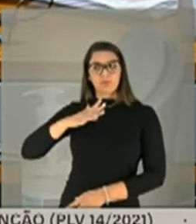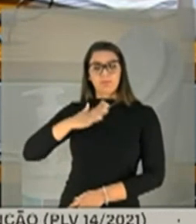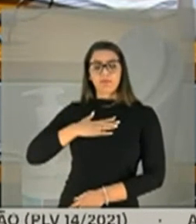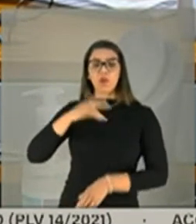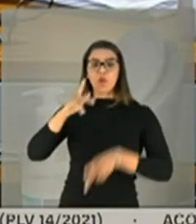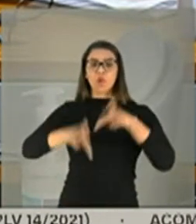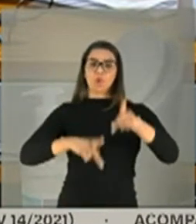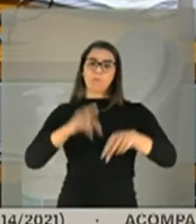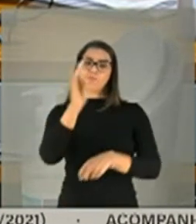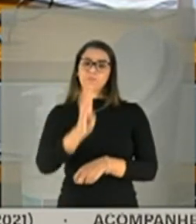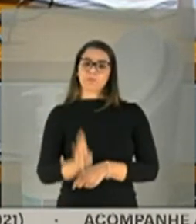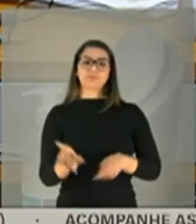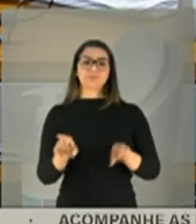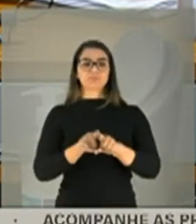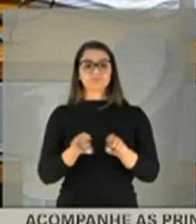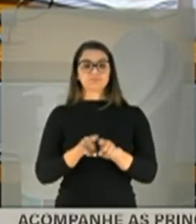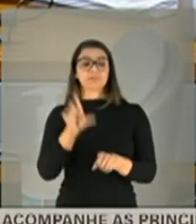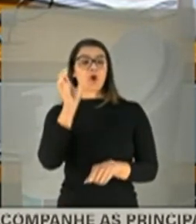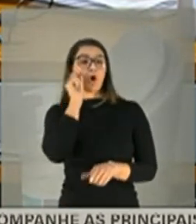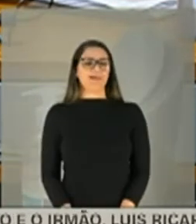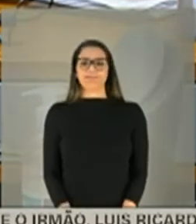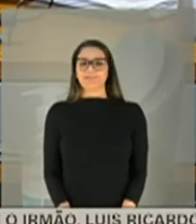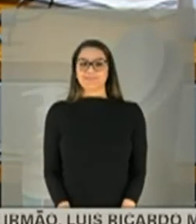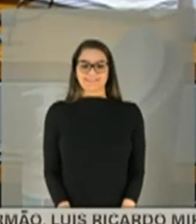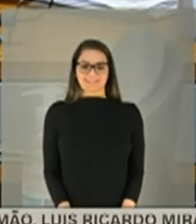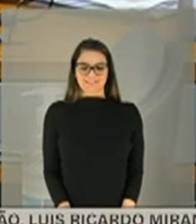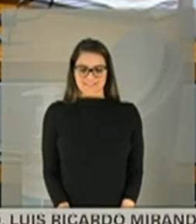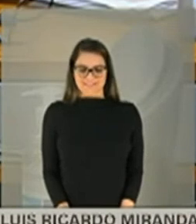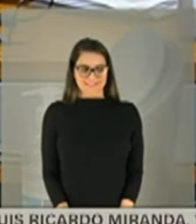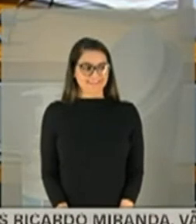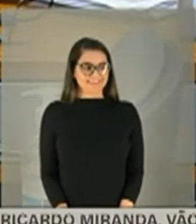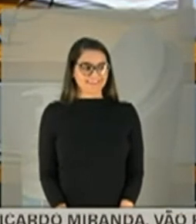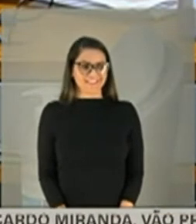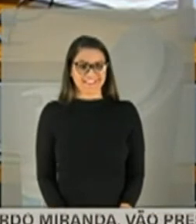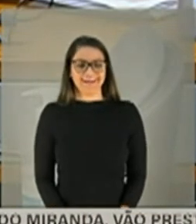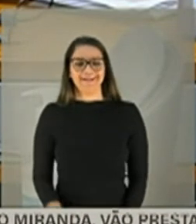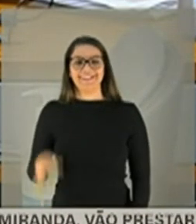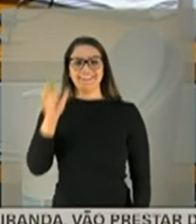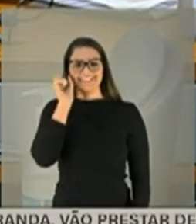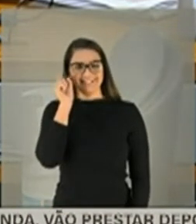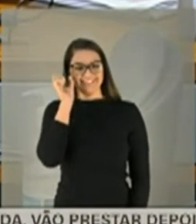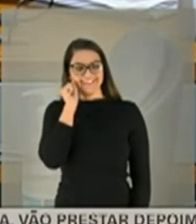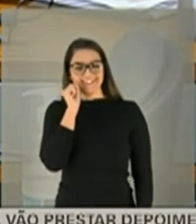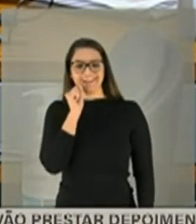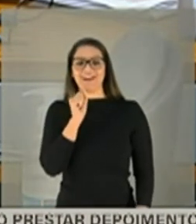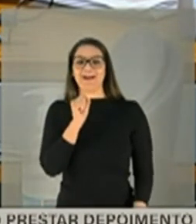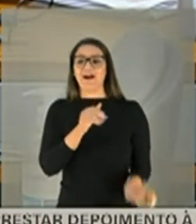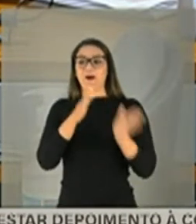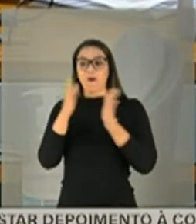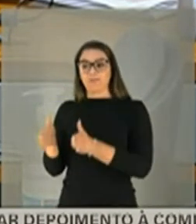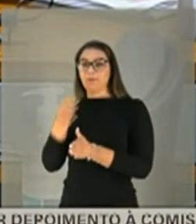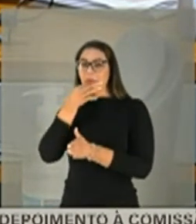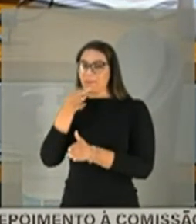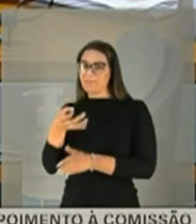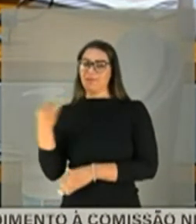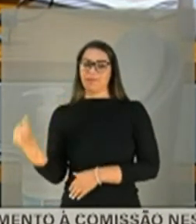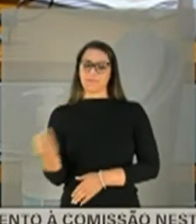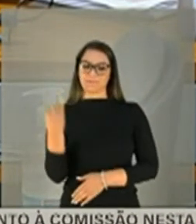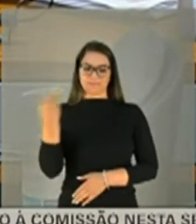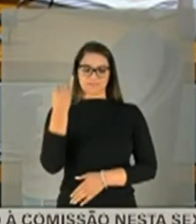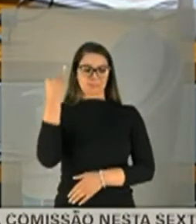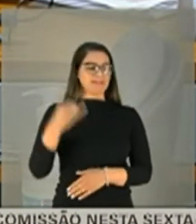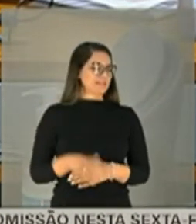que está assistindo, a gente precisa ouvir o outro lado. A questão de ouvir o outro lado, o contraditório, é muito importante,